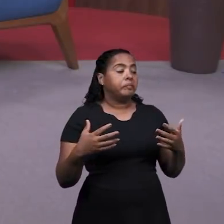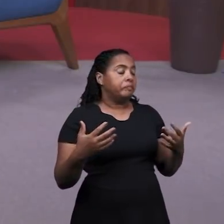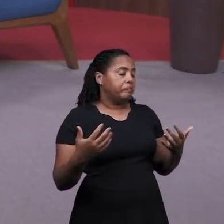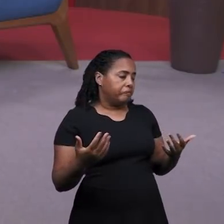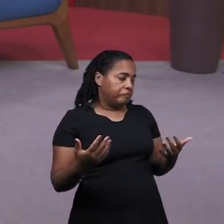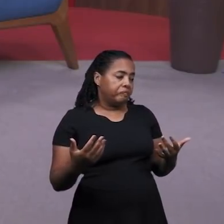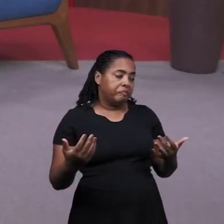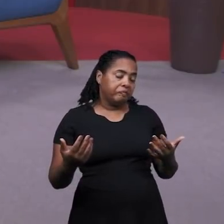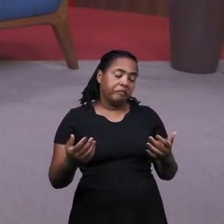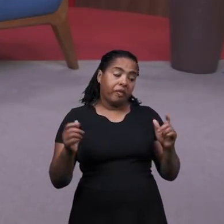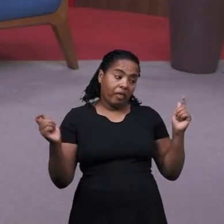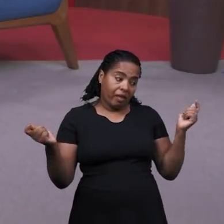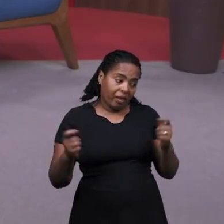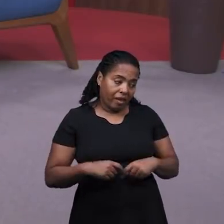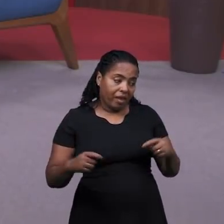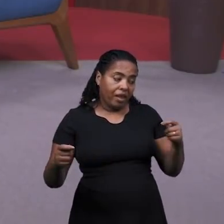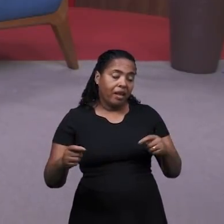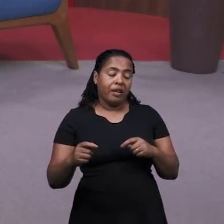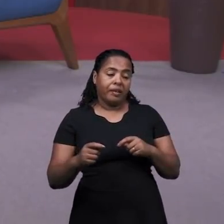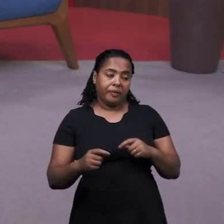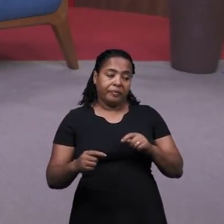podemos, como exemplo, né,